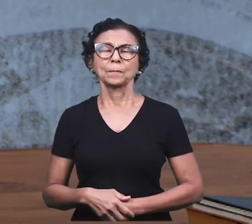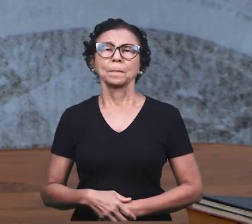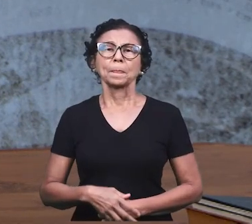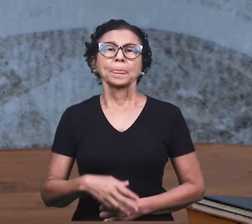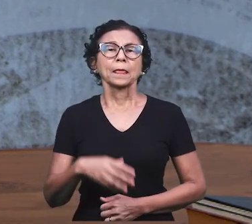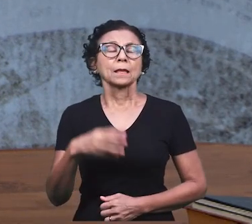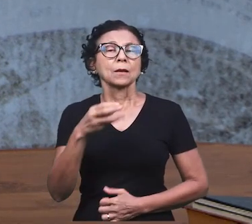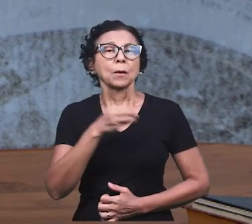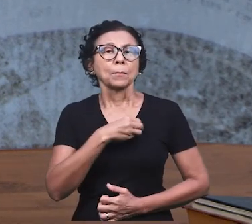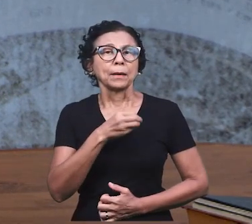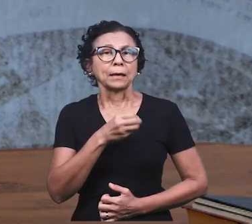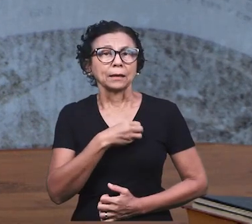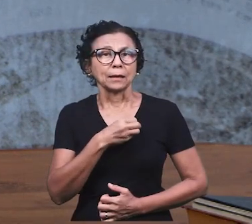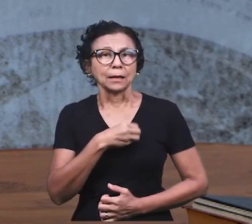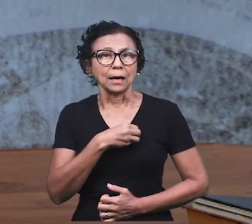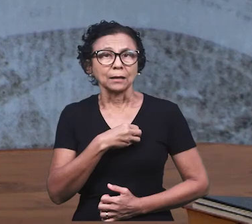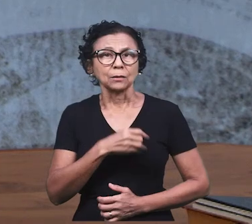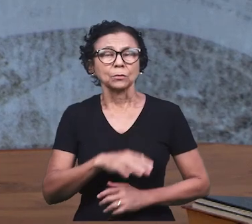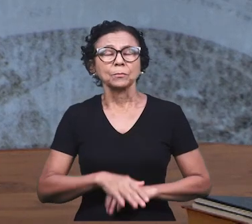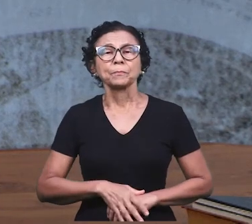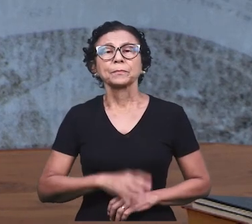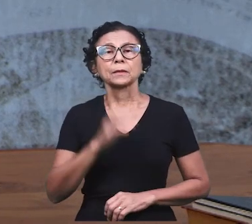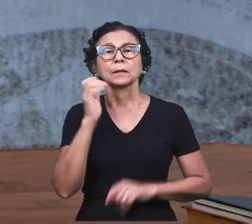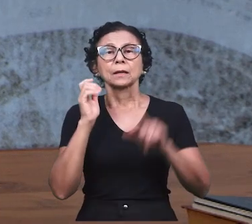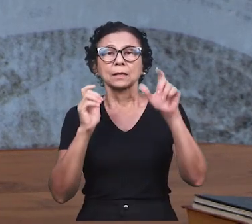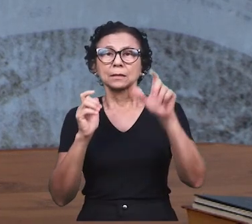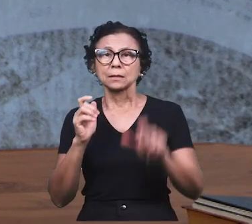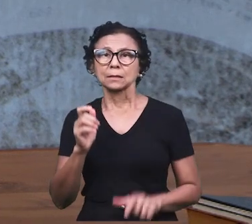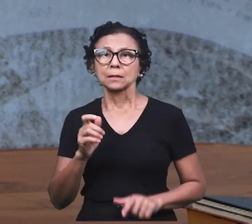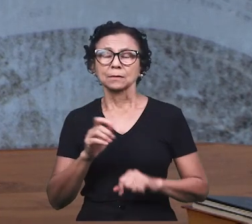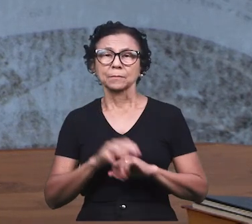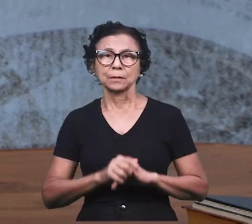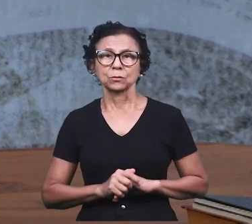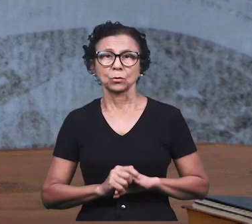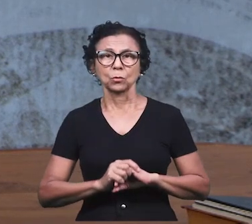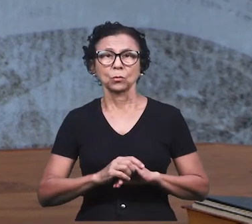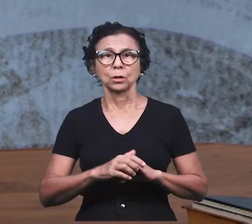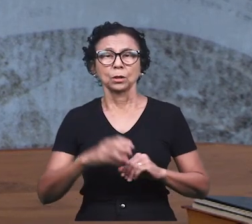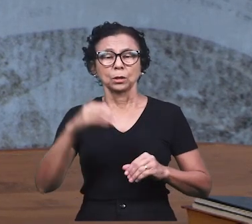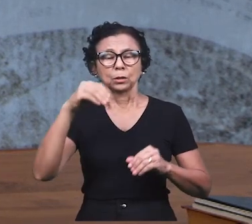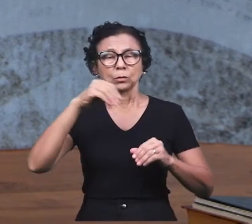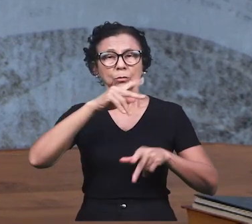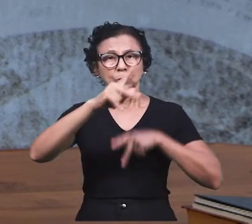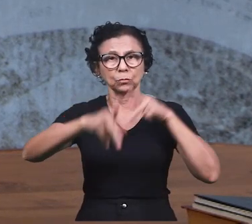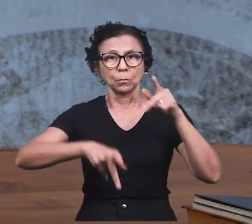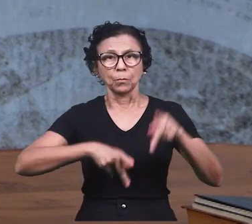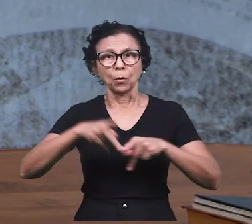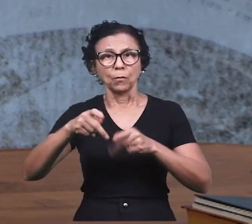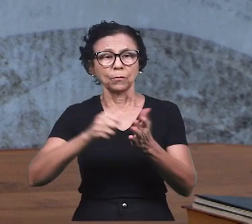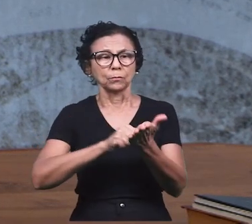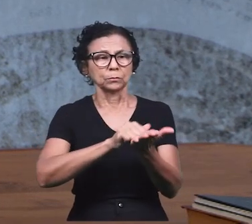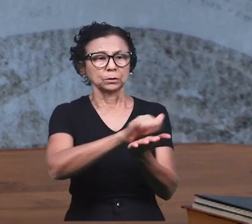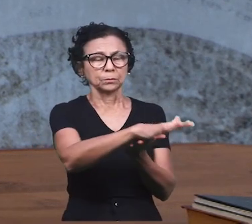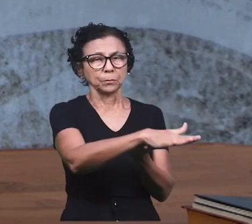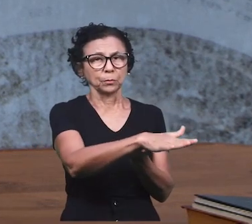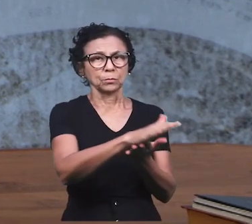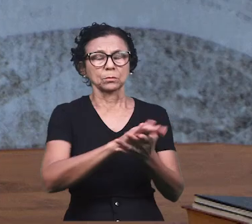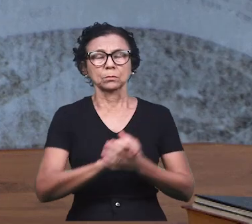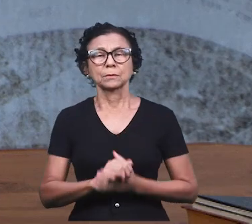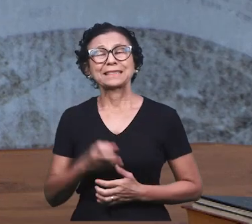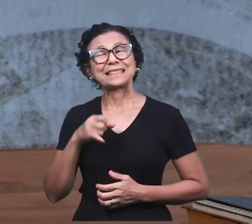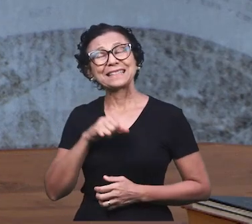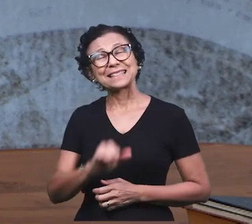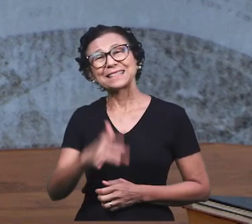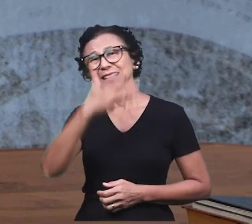aquela pessoa será extirpada dos seus povos. E se uma pessoa tocar alguma